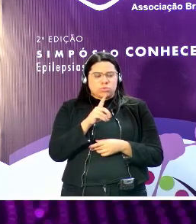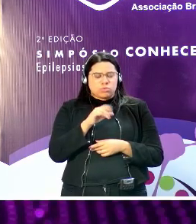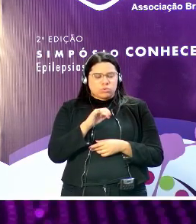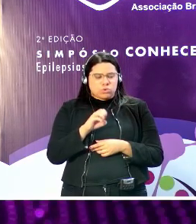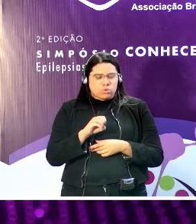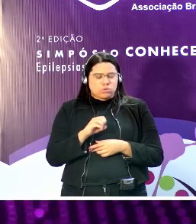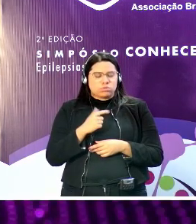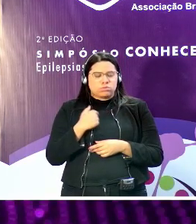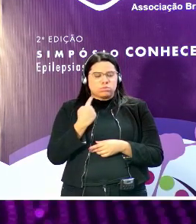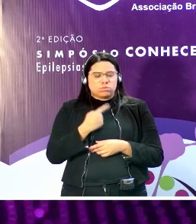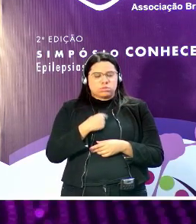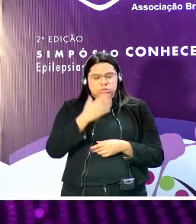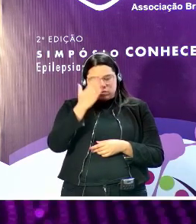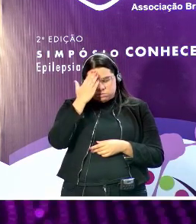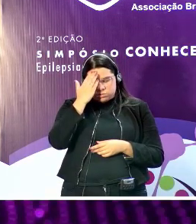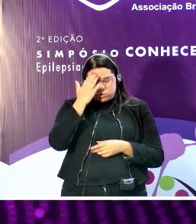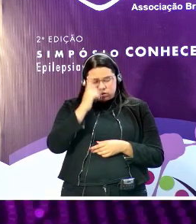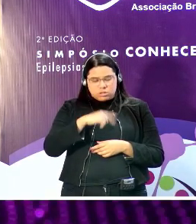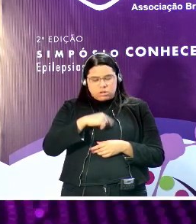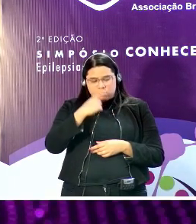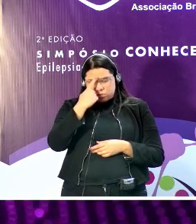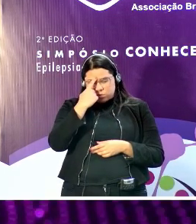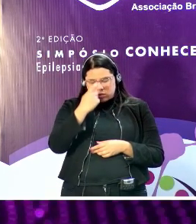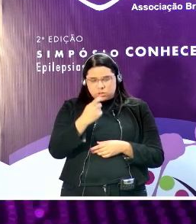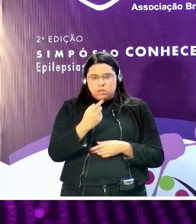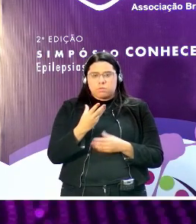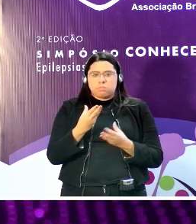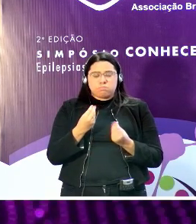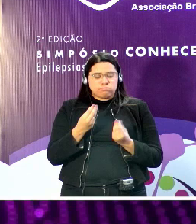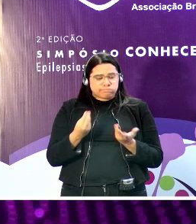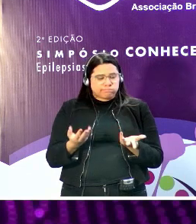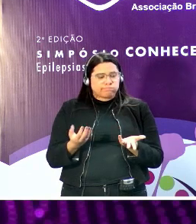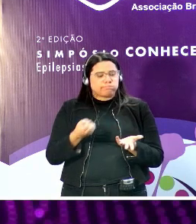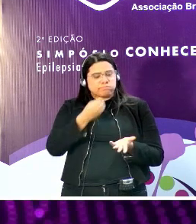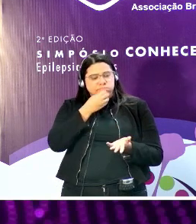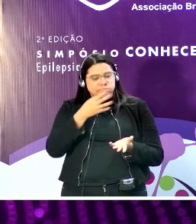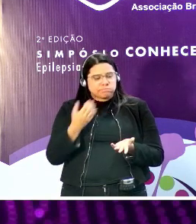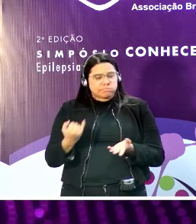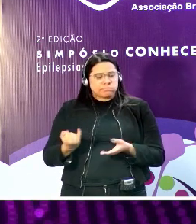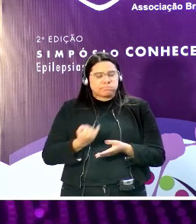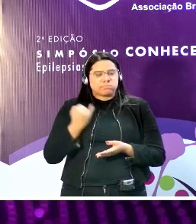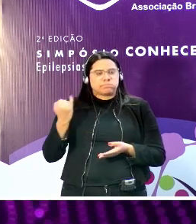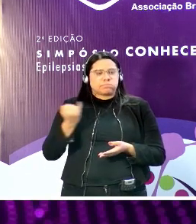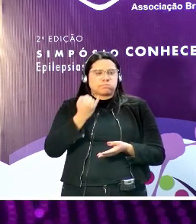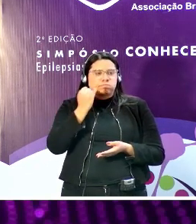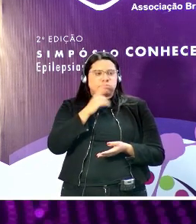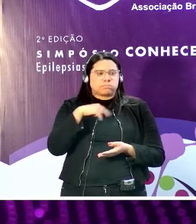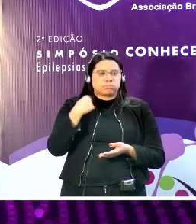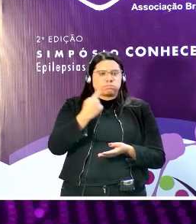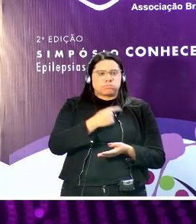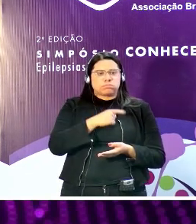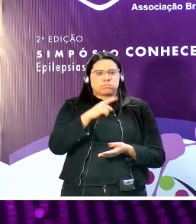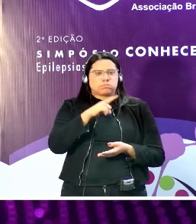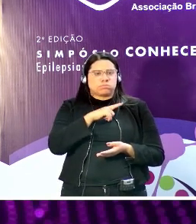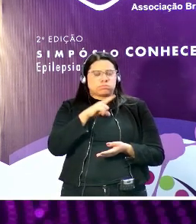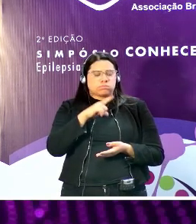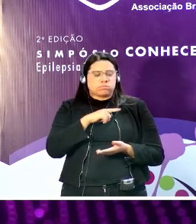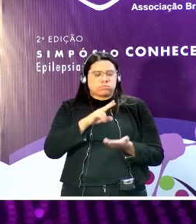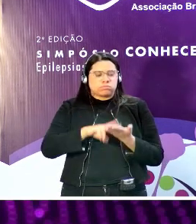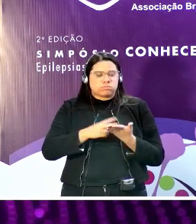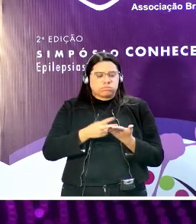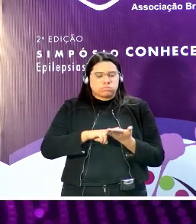essa é uma ideologia muito importante. A gente tem